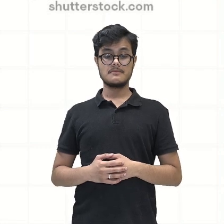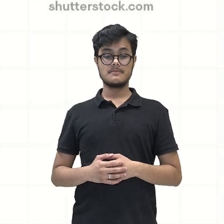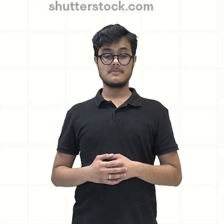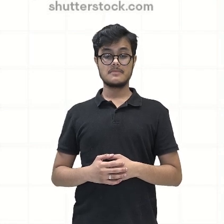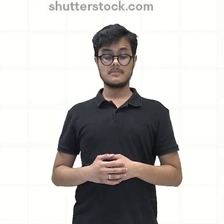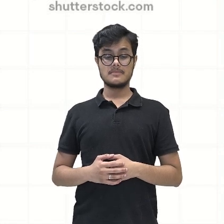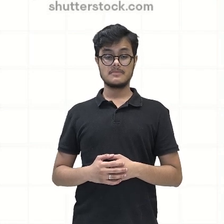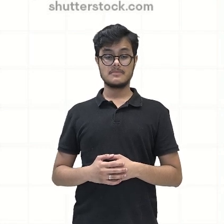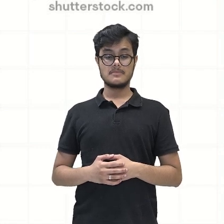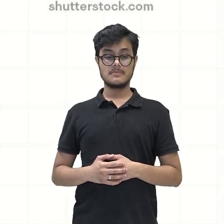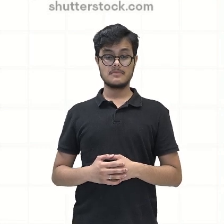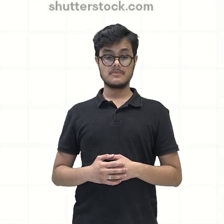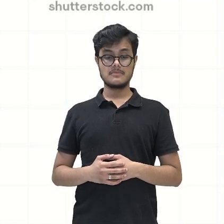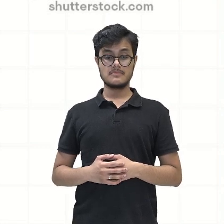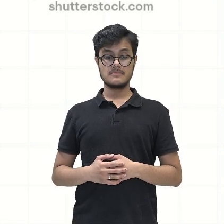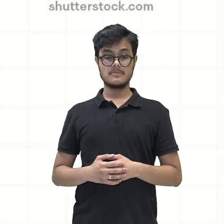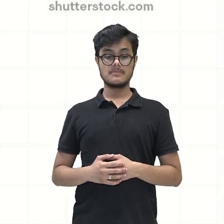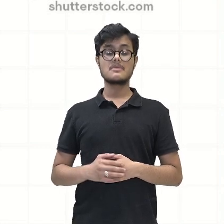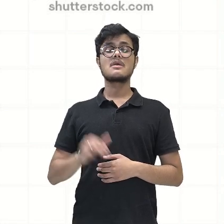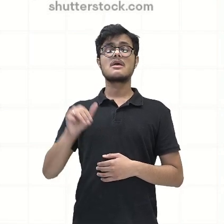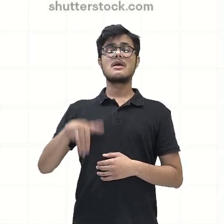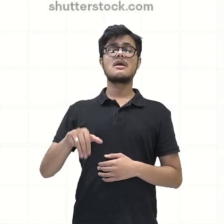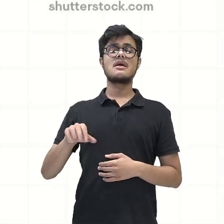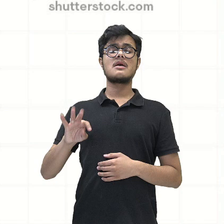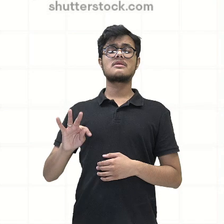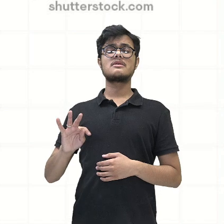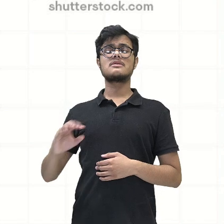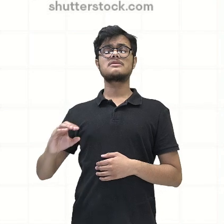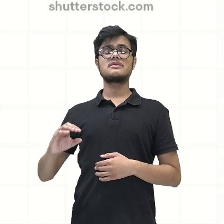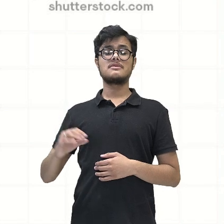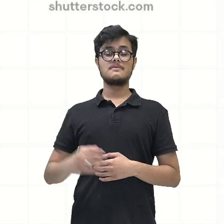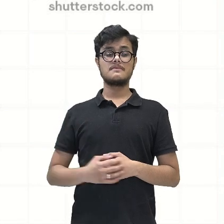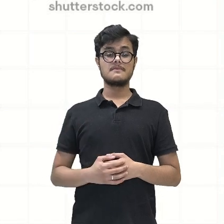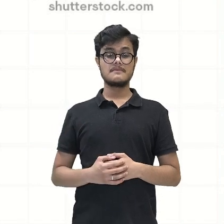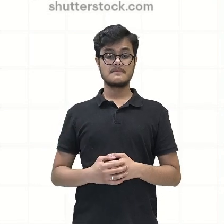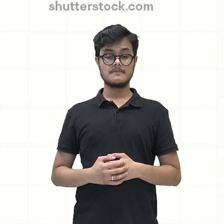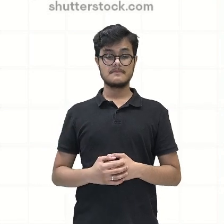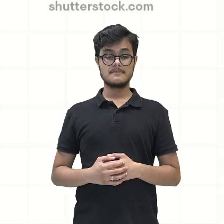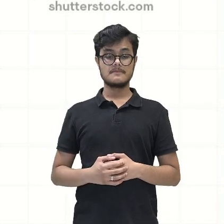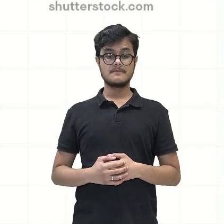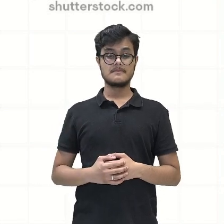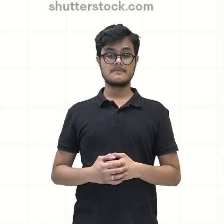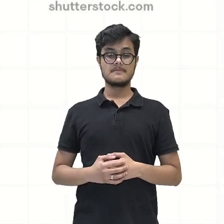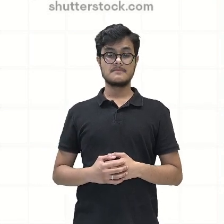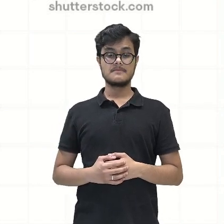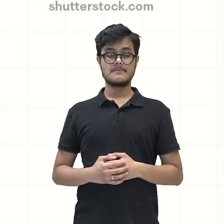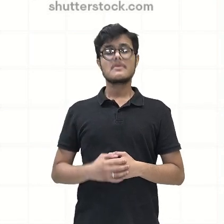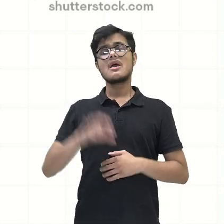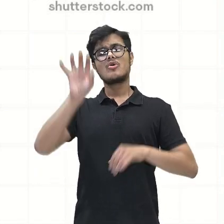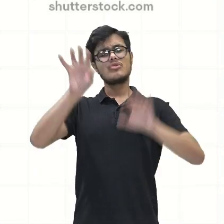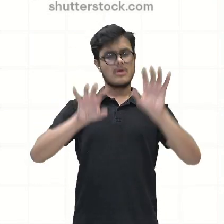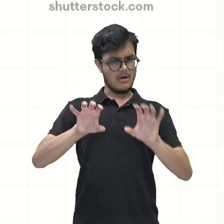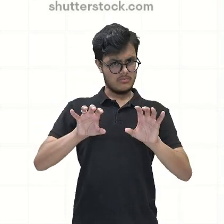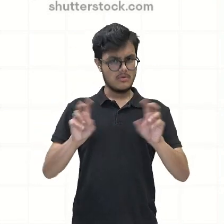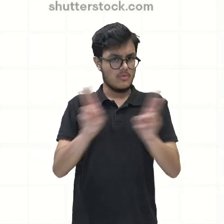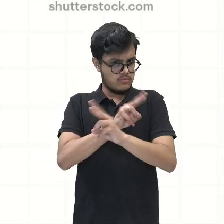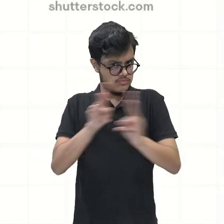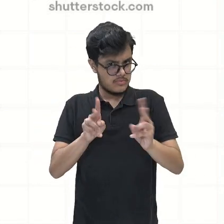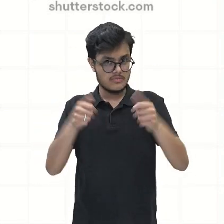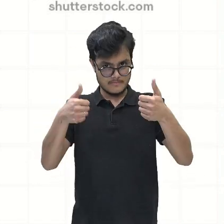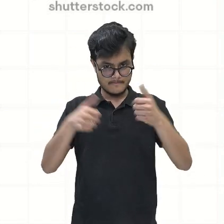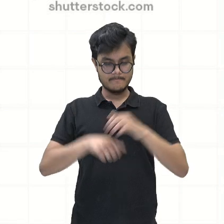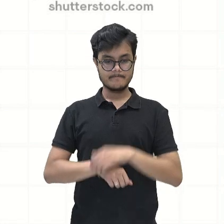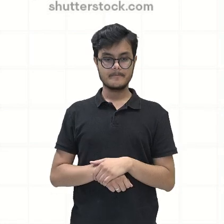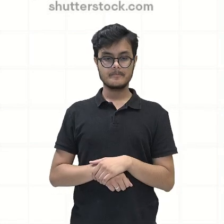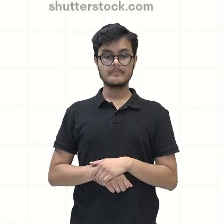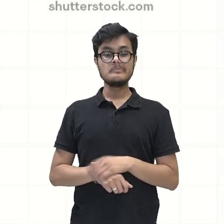úmida, a MTC, que é a massa tropical continental, que ela tem a característica de ser quente e